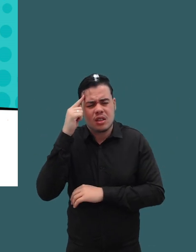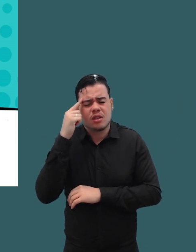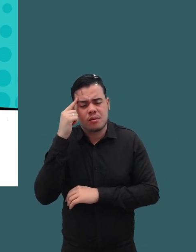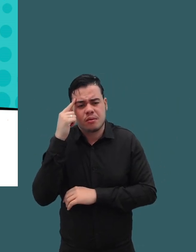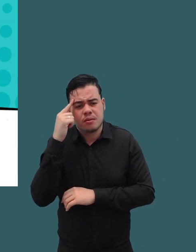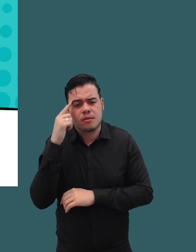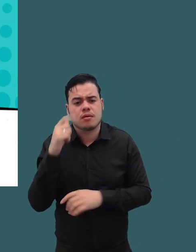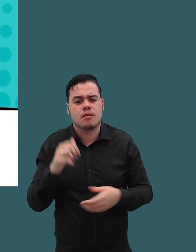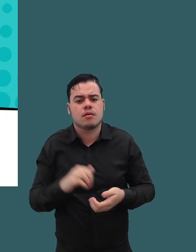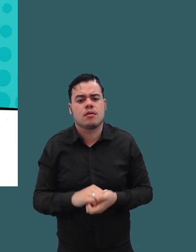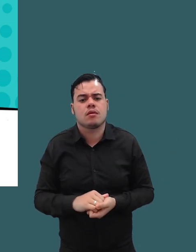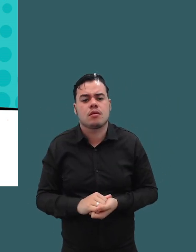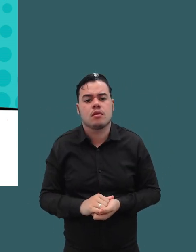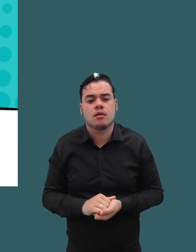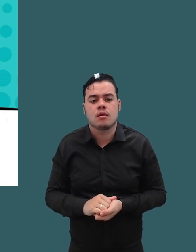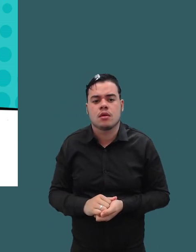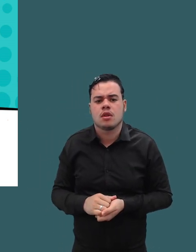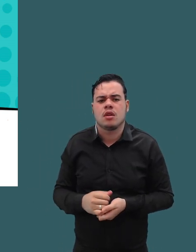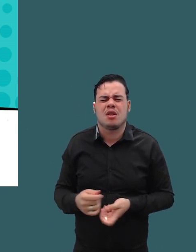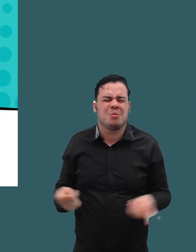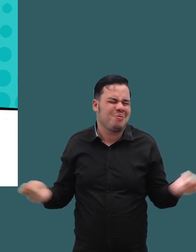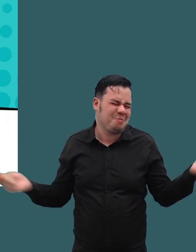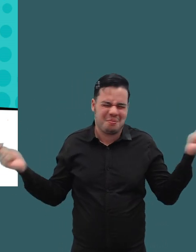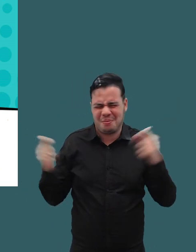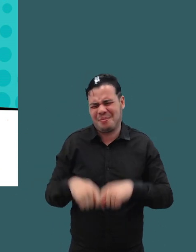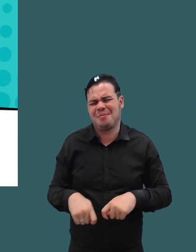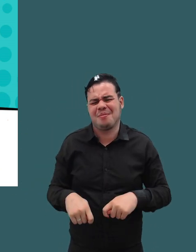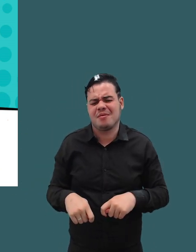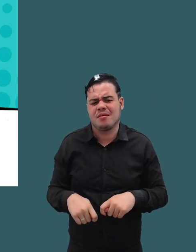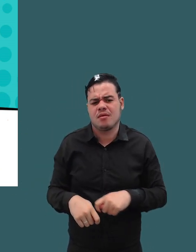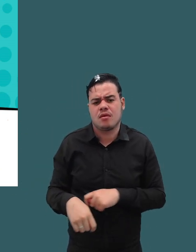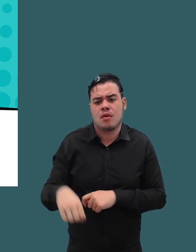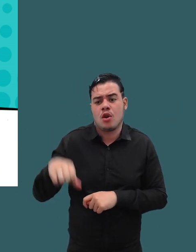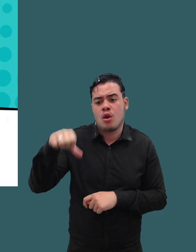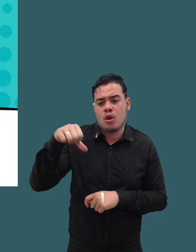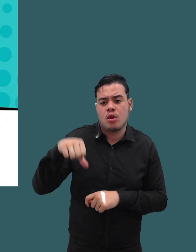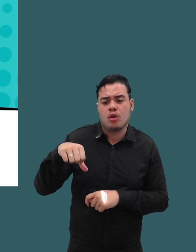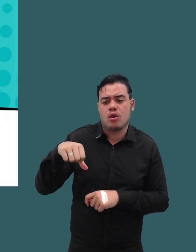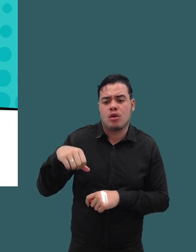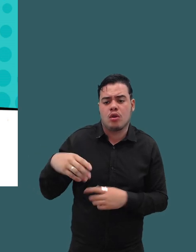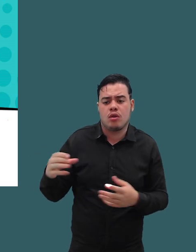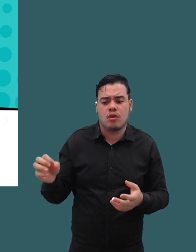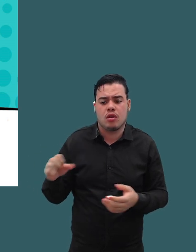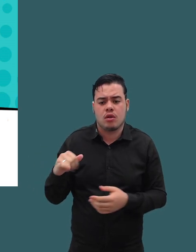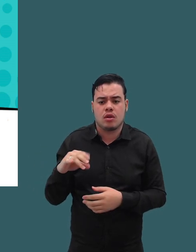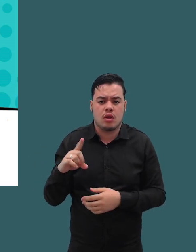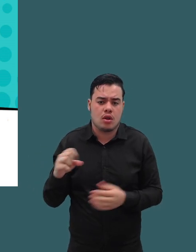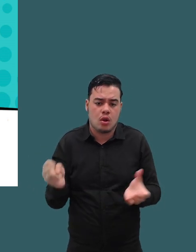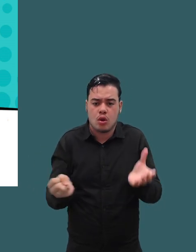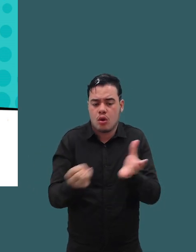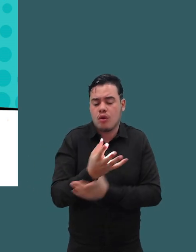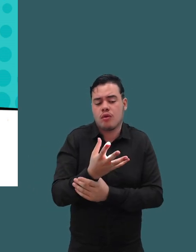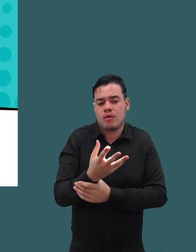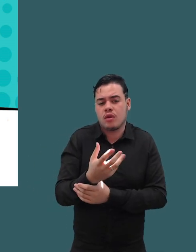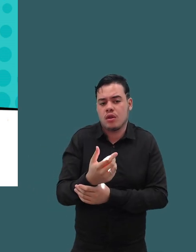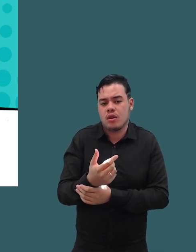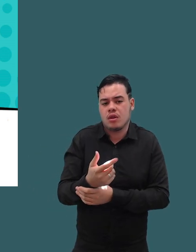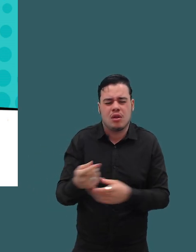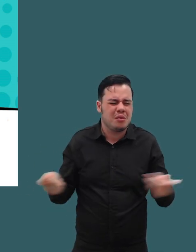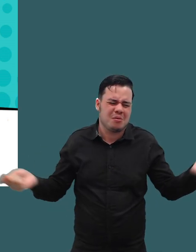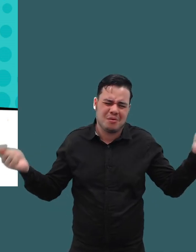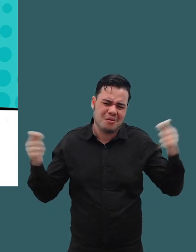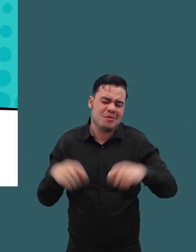que não é possível nova industrialização e novas bases. Não é